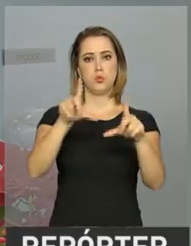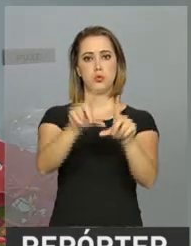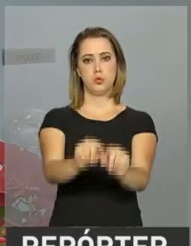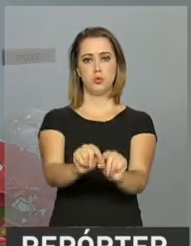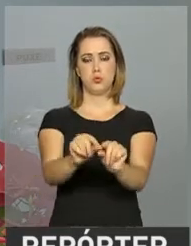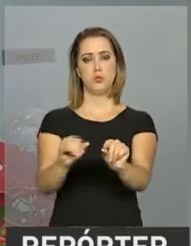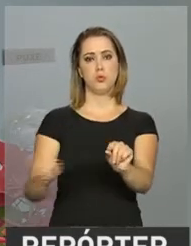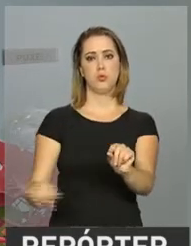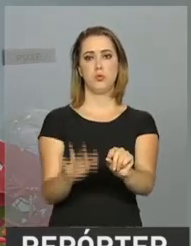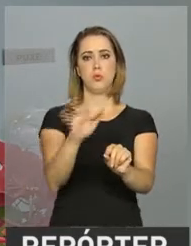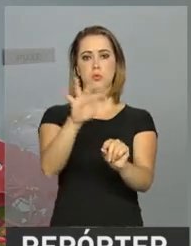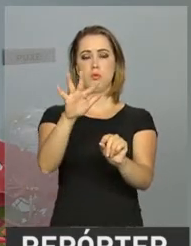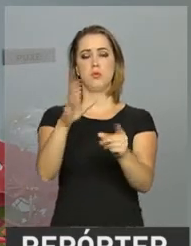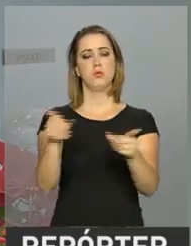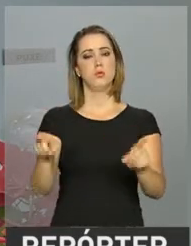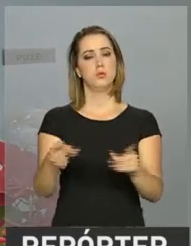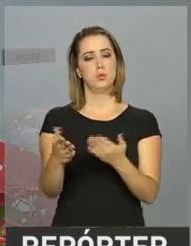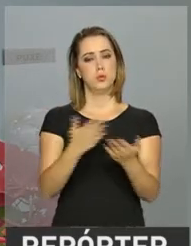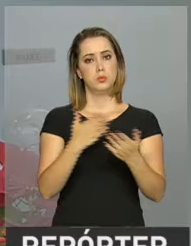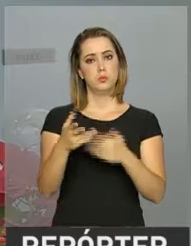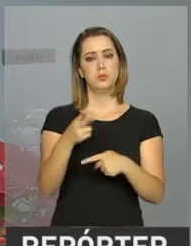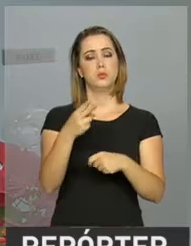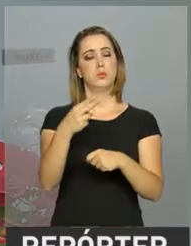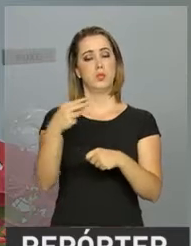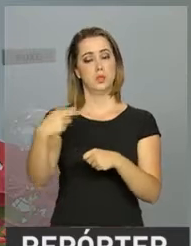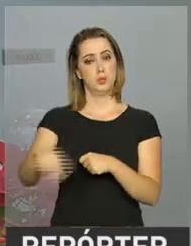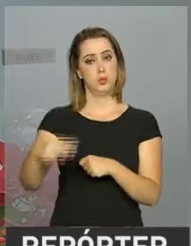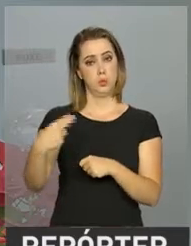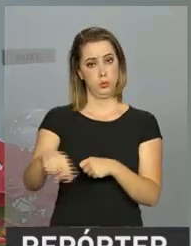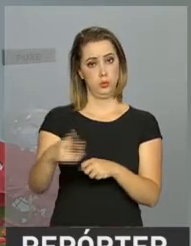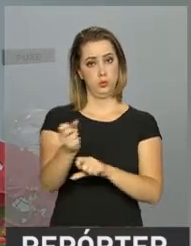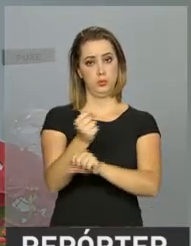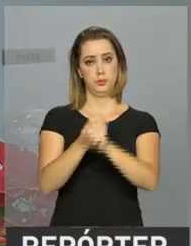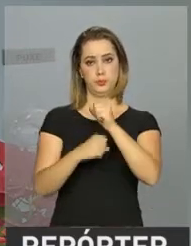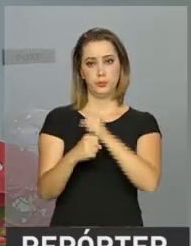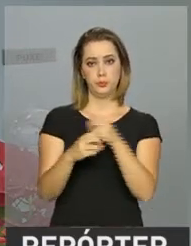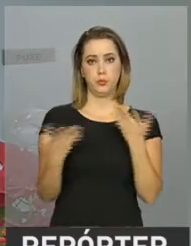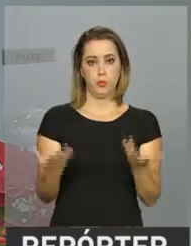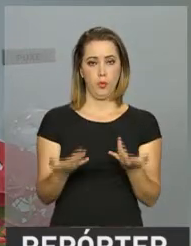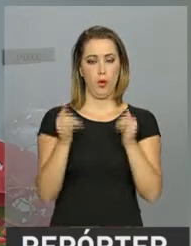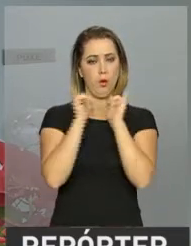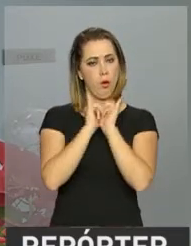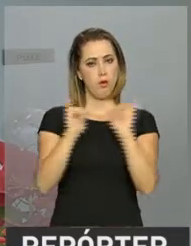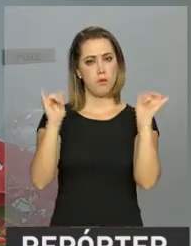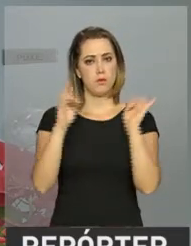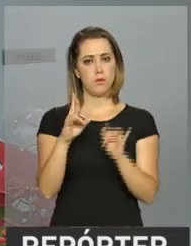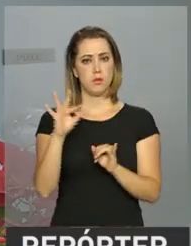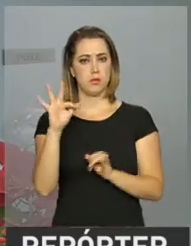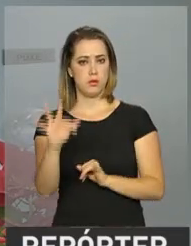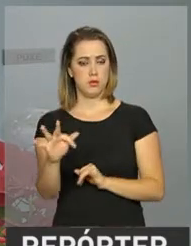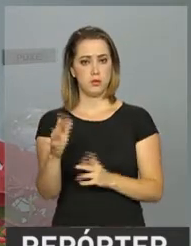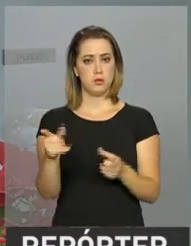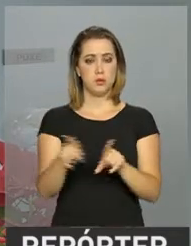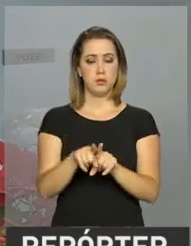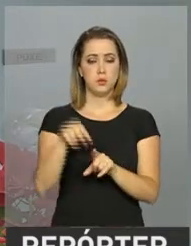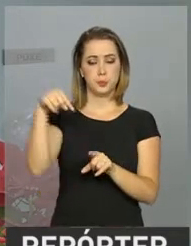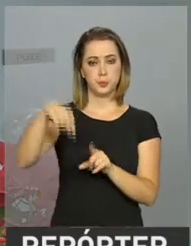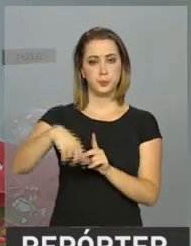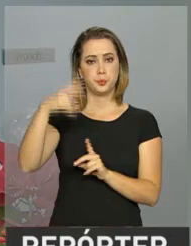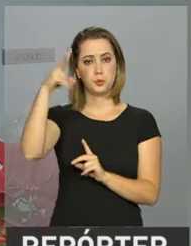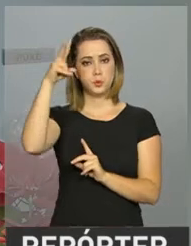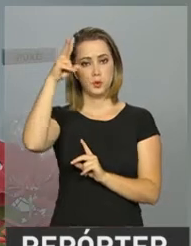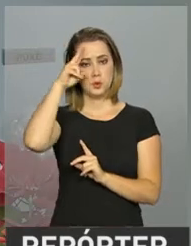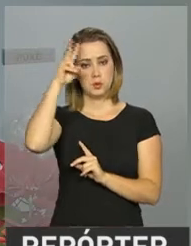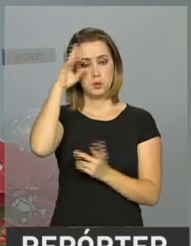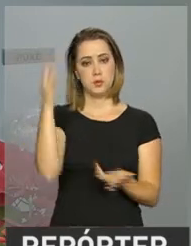por cento em relação a novembro do ano passado o resultado foi divulgado pela receita federal nesta terça feira foi o segundo